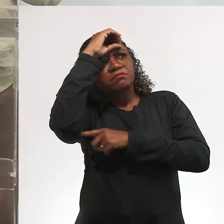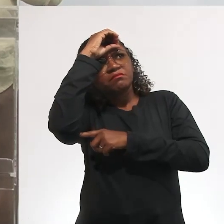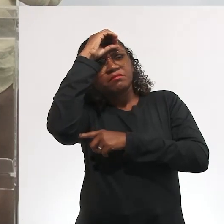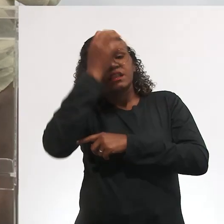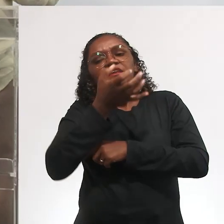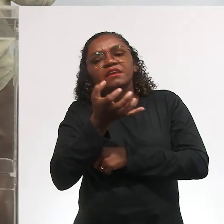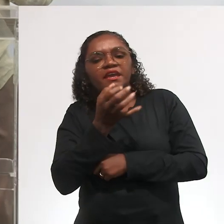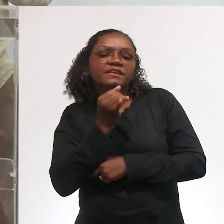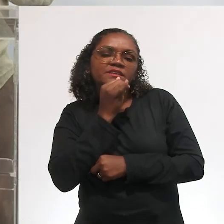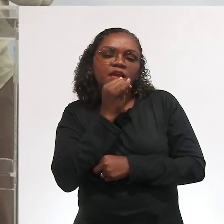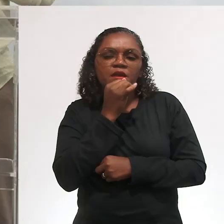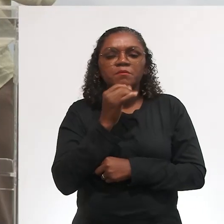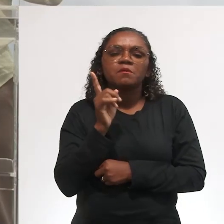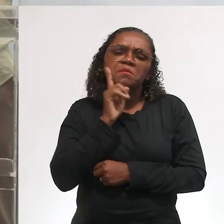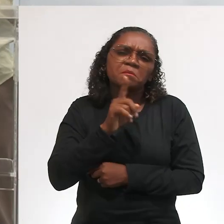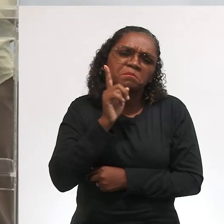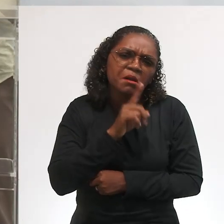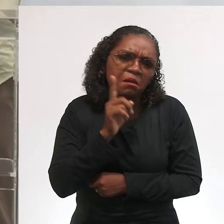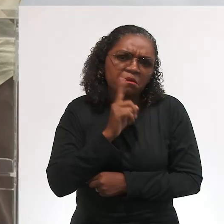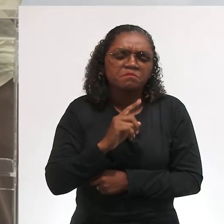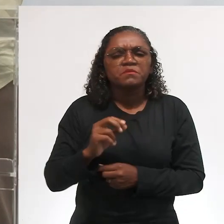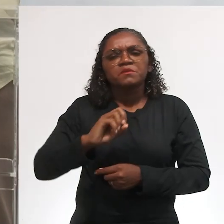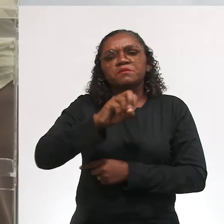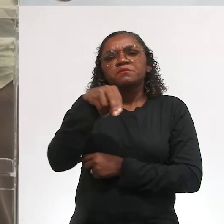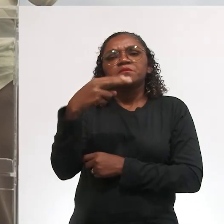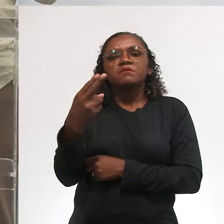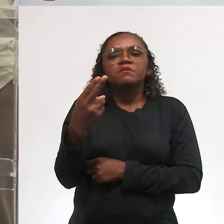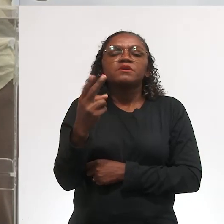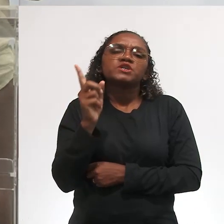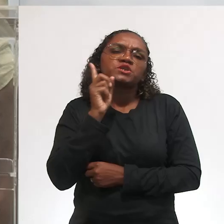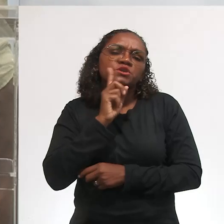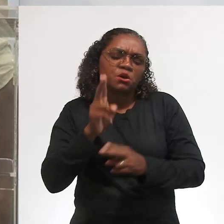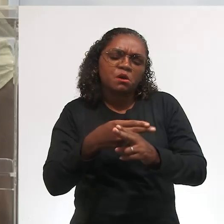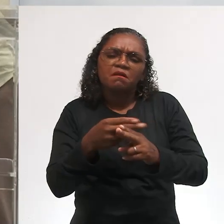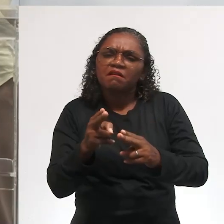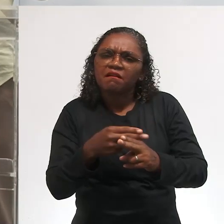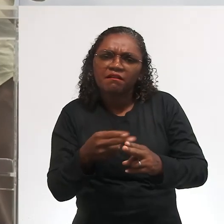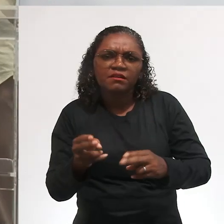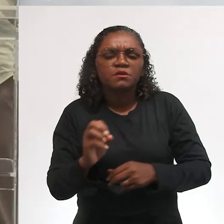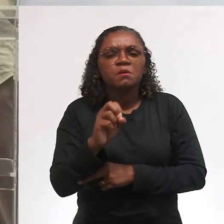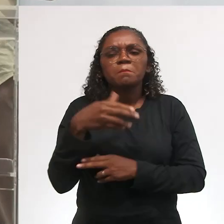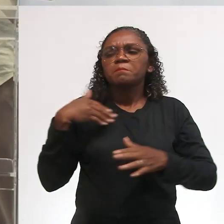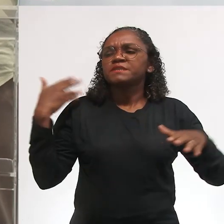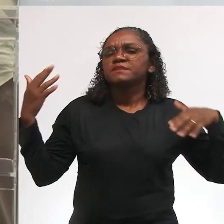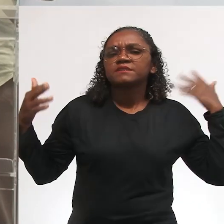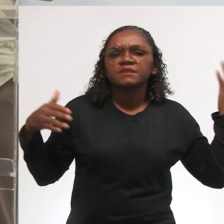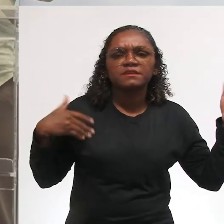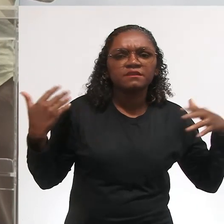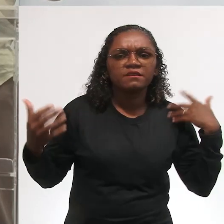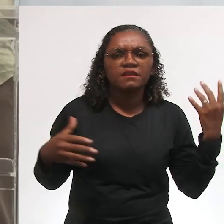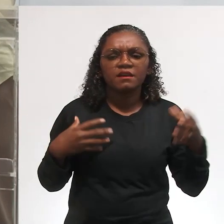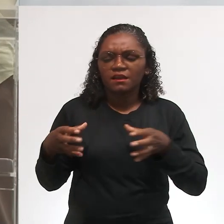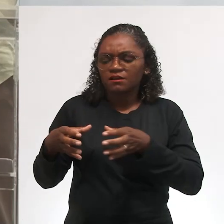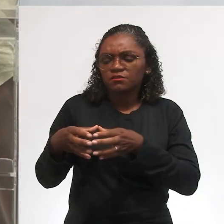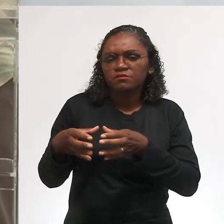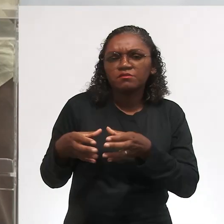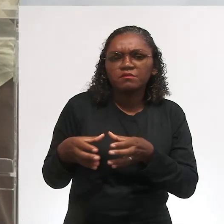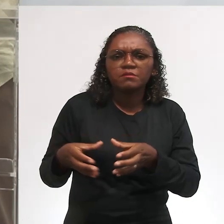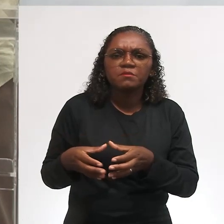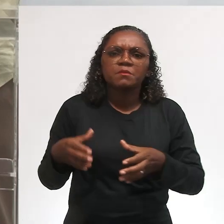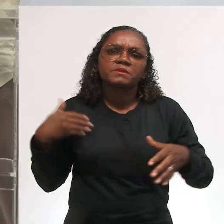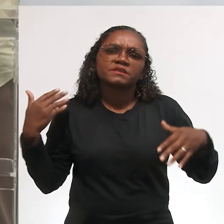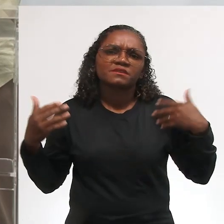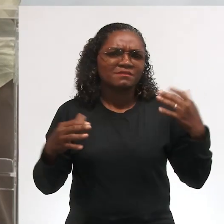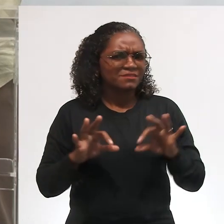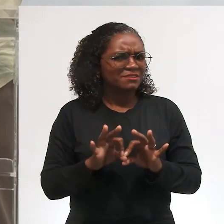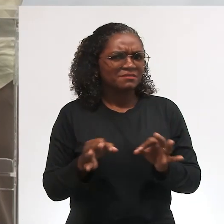ganhar um bombom na Páscoa, ele quer fazer um passeio junto com a turma. Então são coisas mais imediatas. E para os